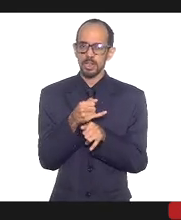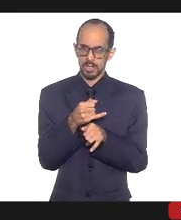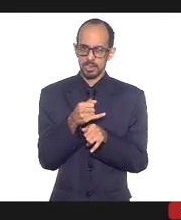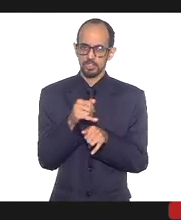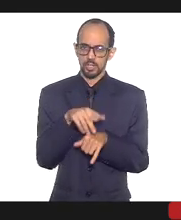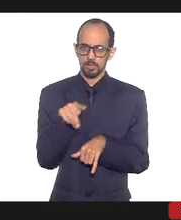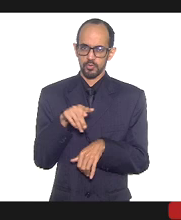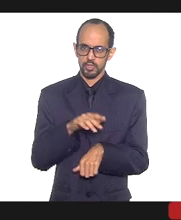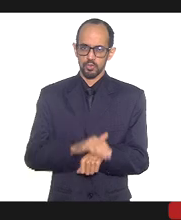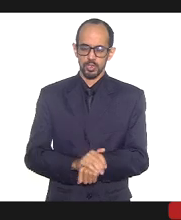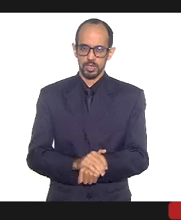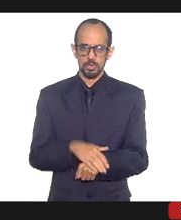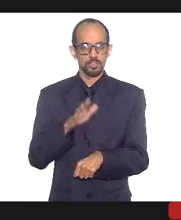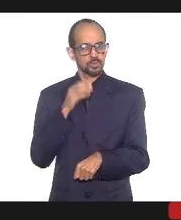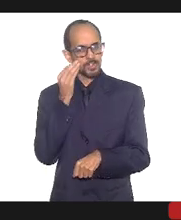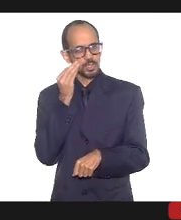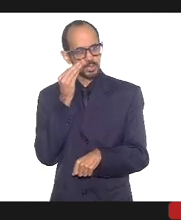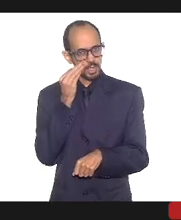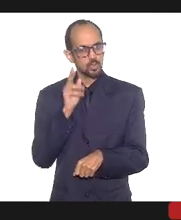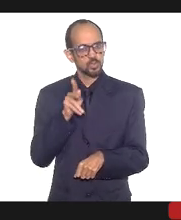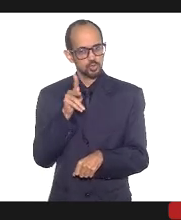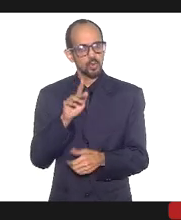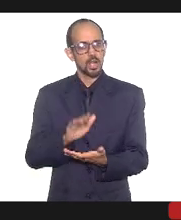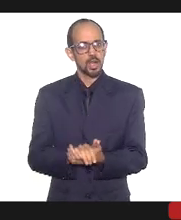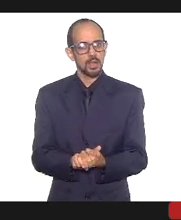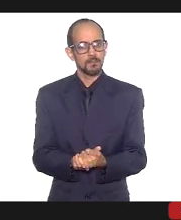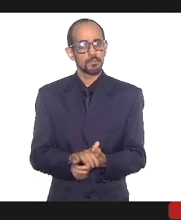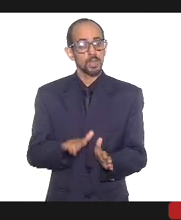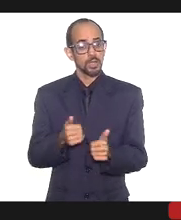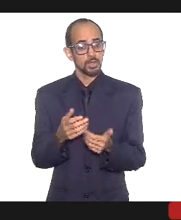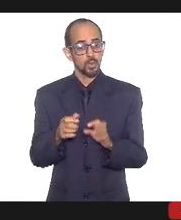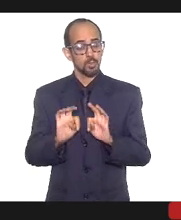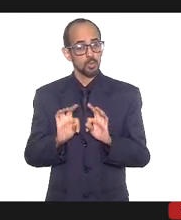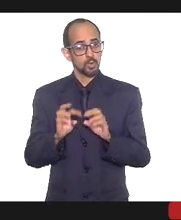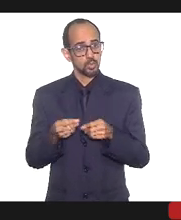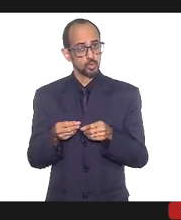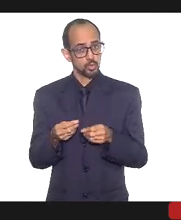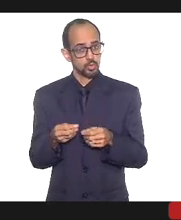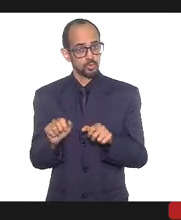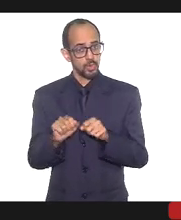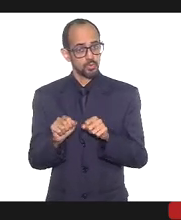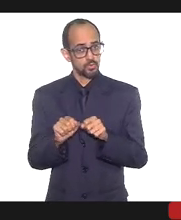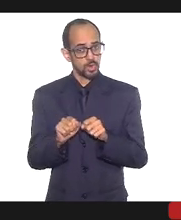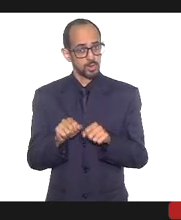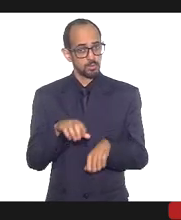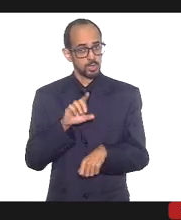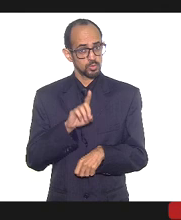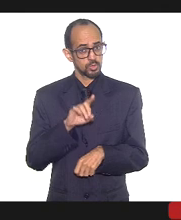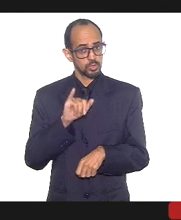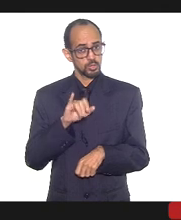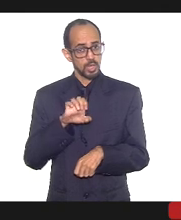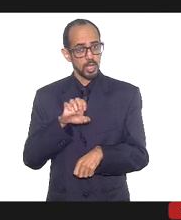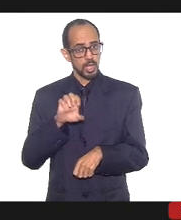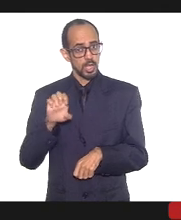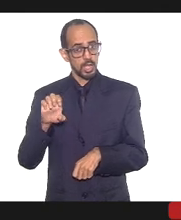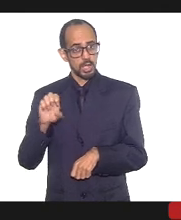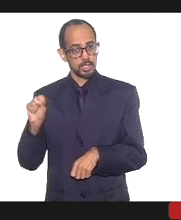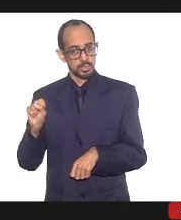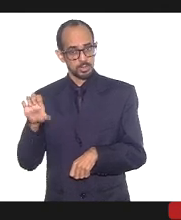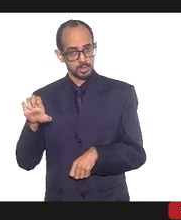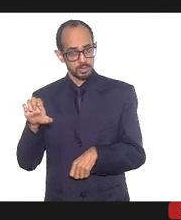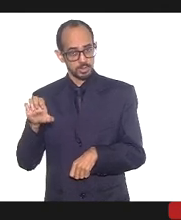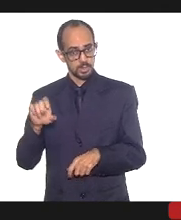baseado no estudo que foi realizado pelo GES, em junho